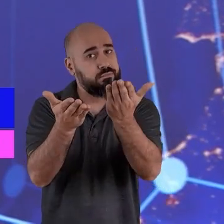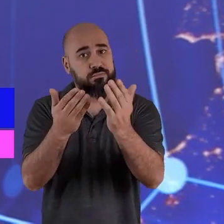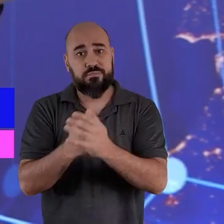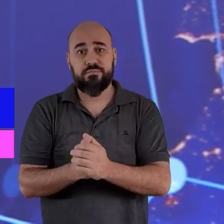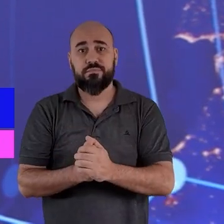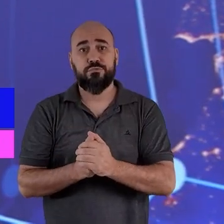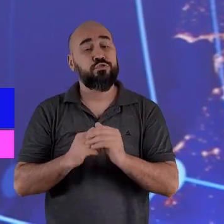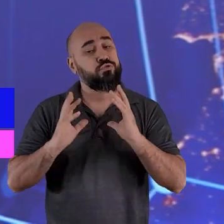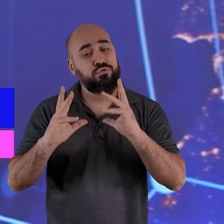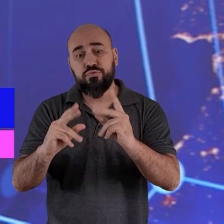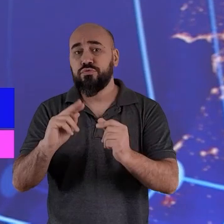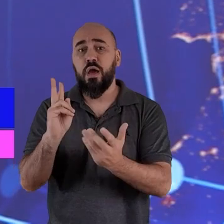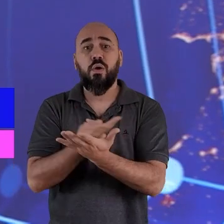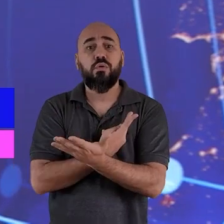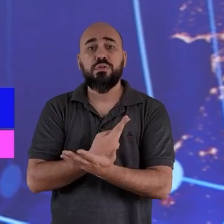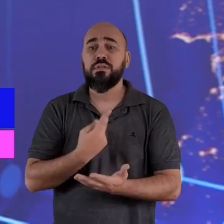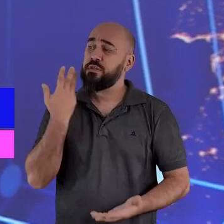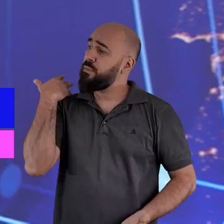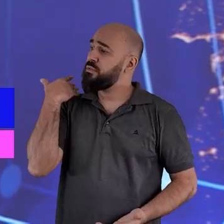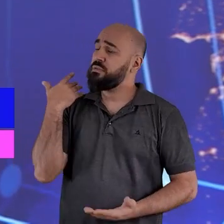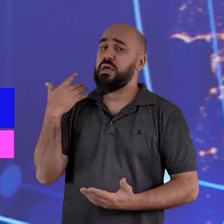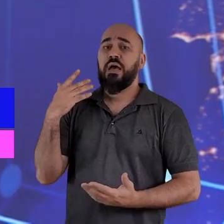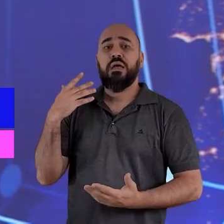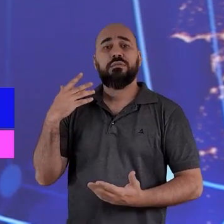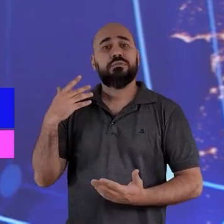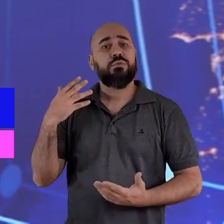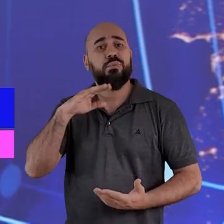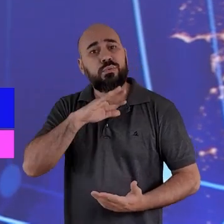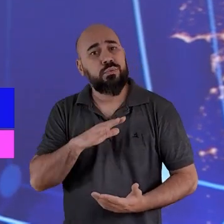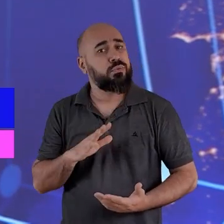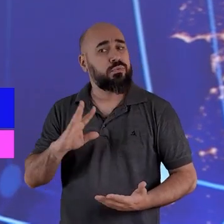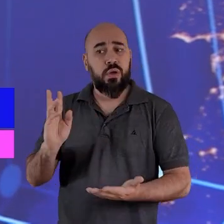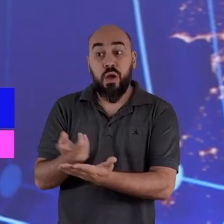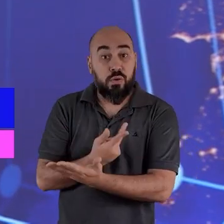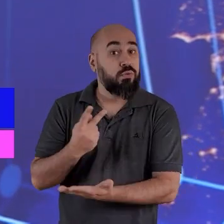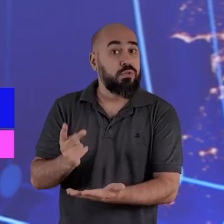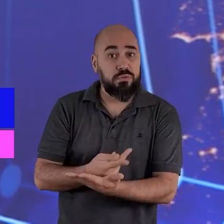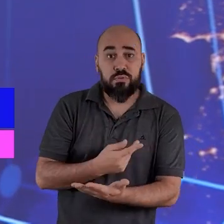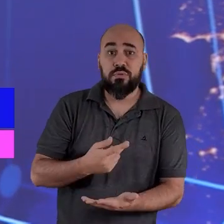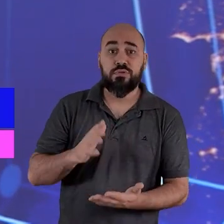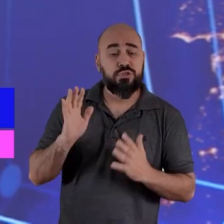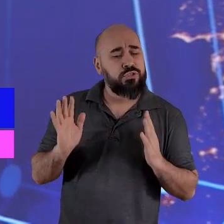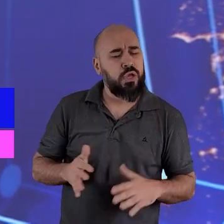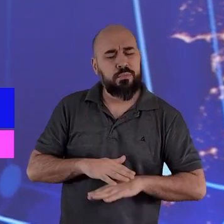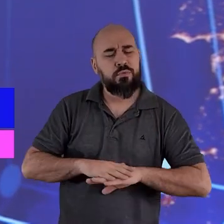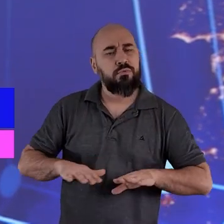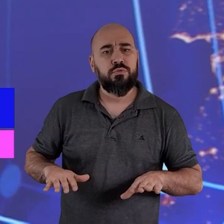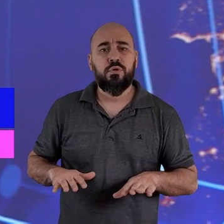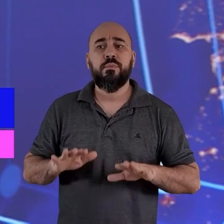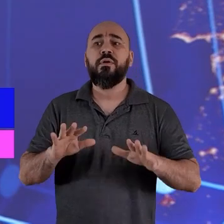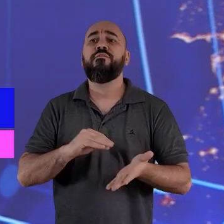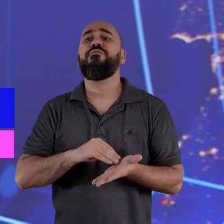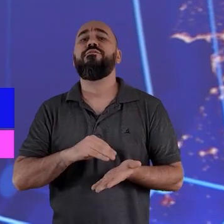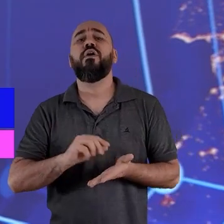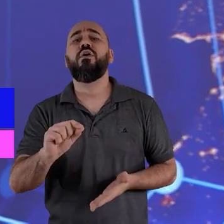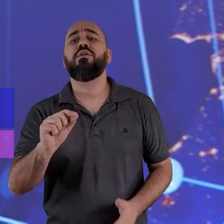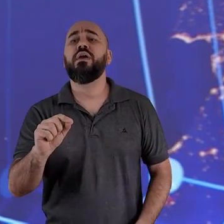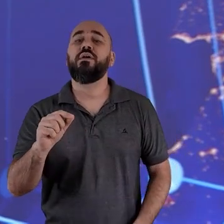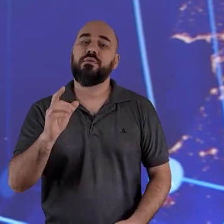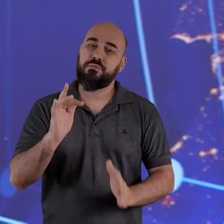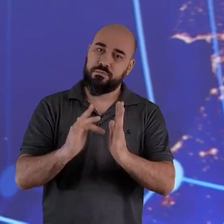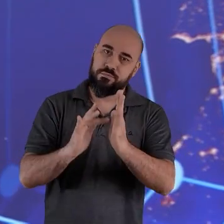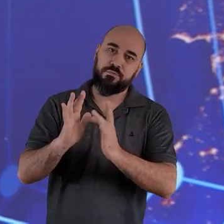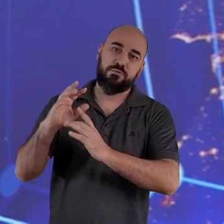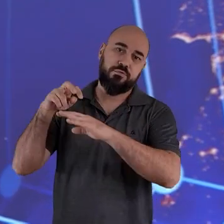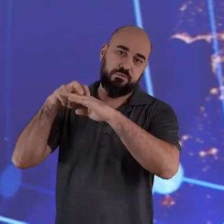acontecer, já aconteceu. E aquilo que ainda falta acontecer, que é Jesus Cristo voltar, me dá certeza